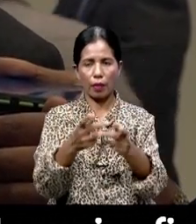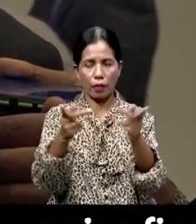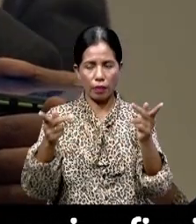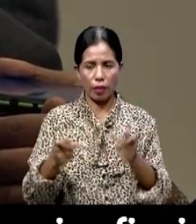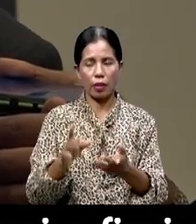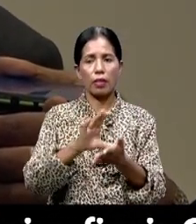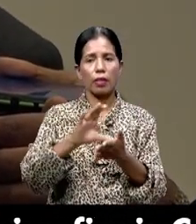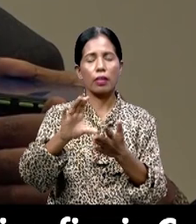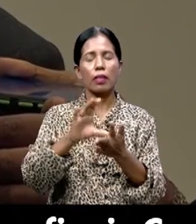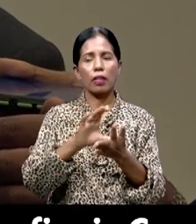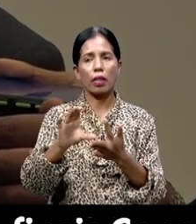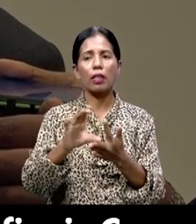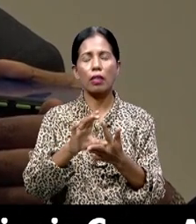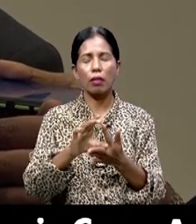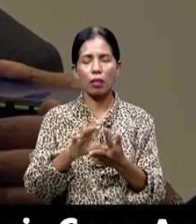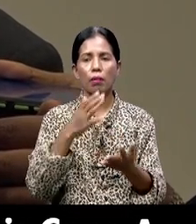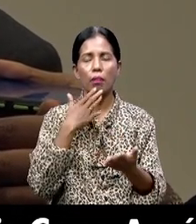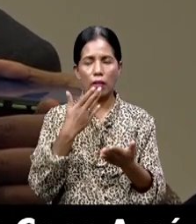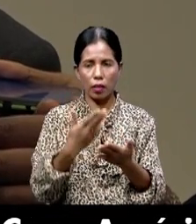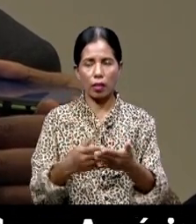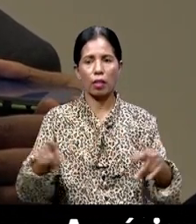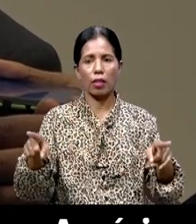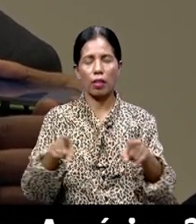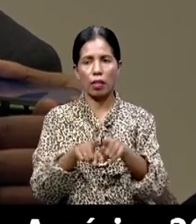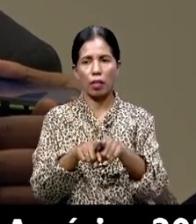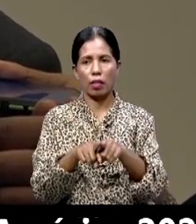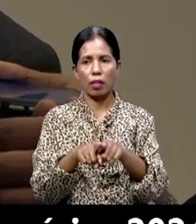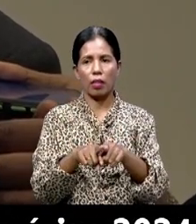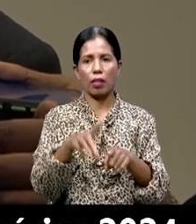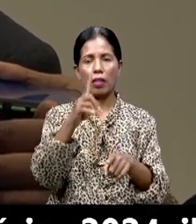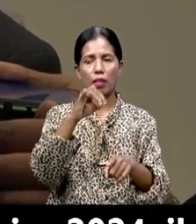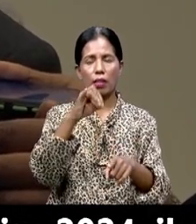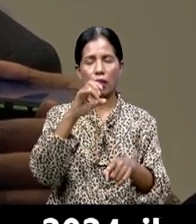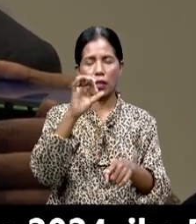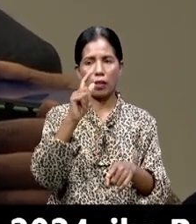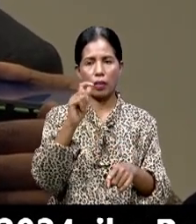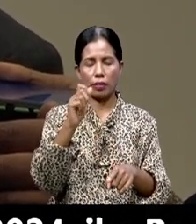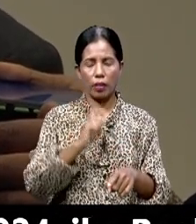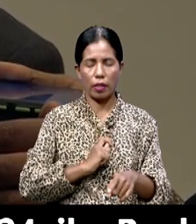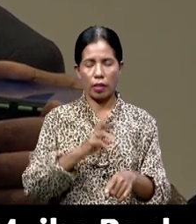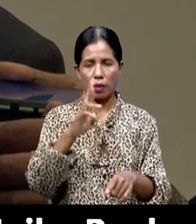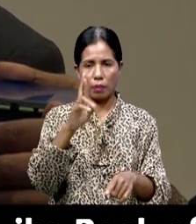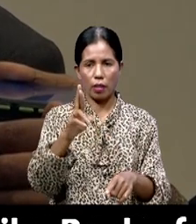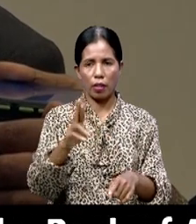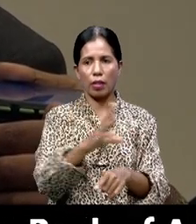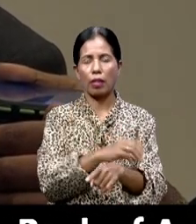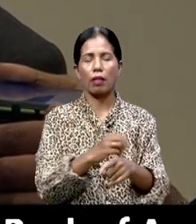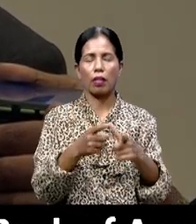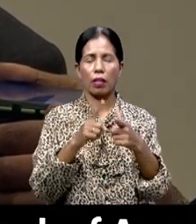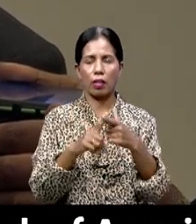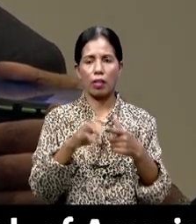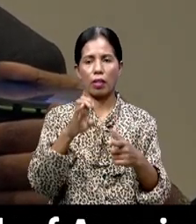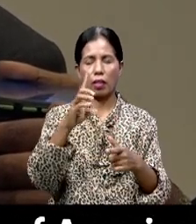danebe maka mais qualificado, anexam centro Tibar, centro